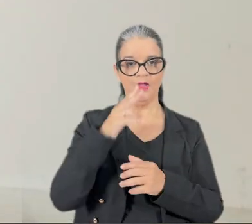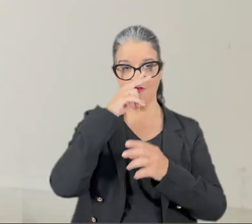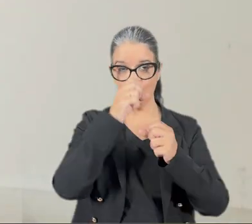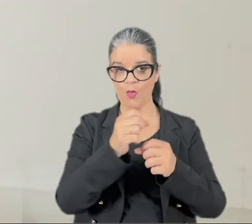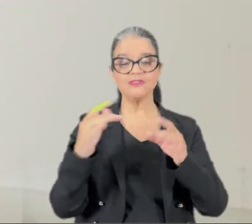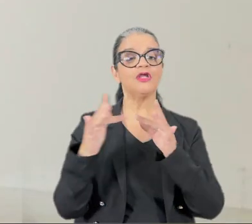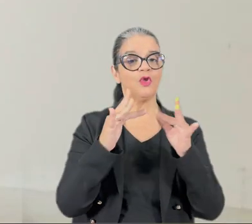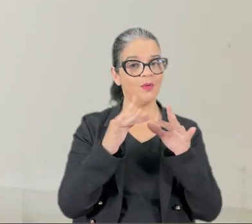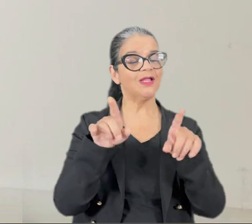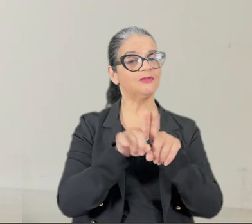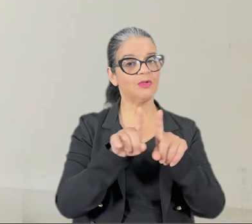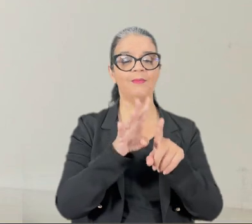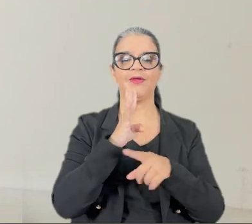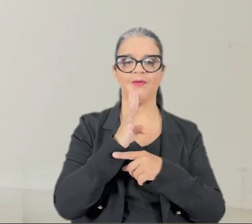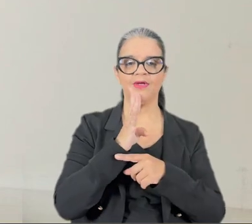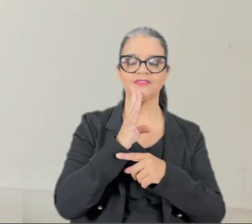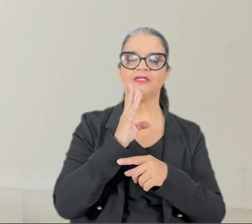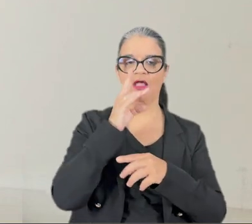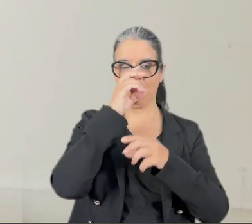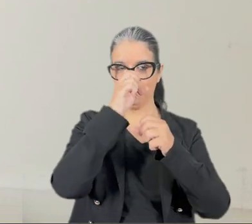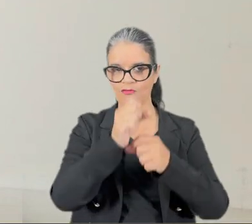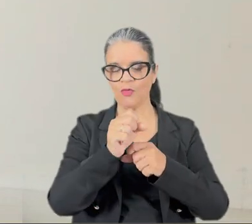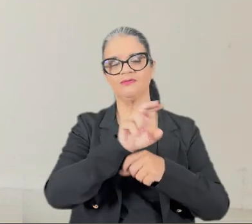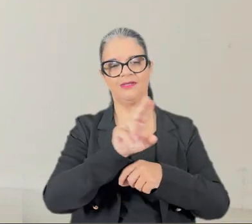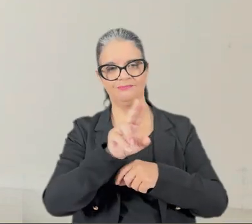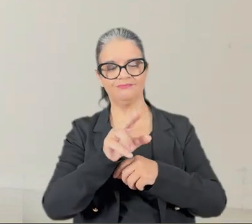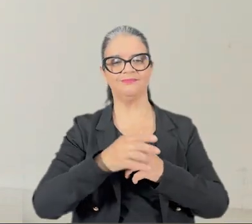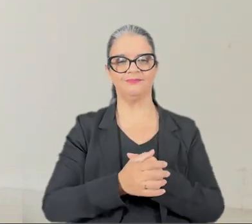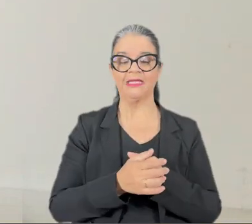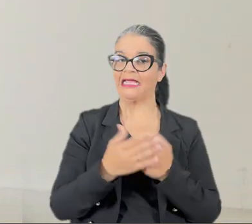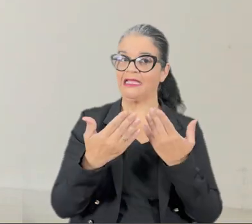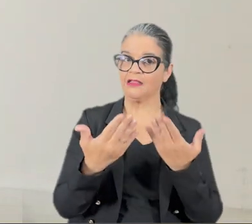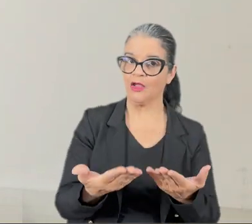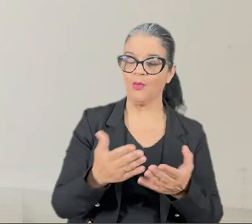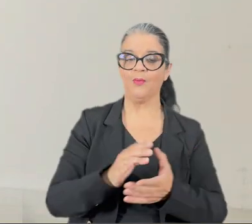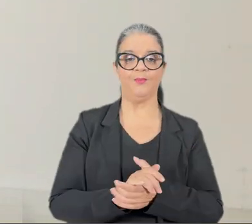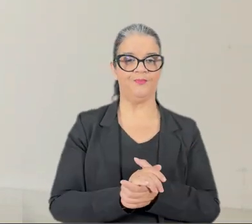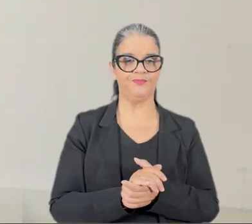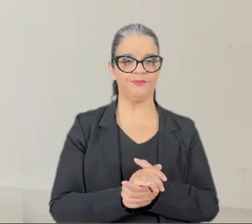Força de contato que também é conhecida como força normal. Então,